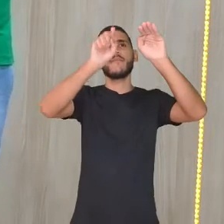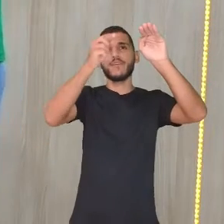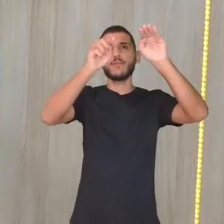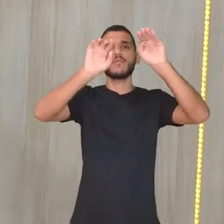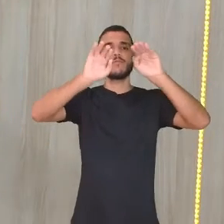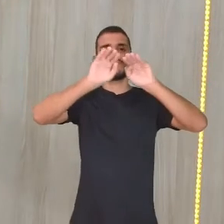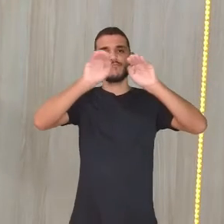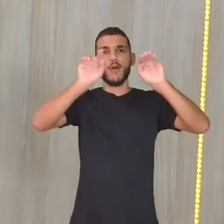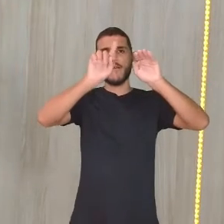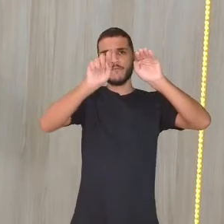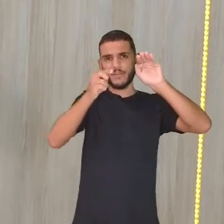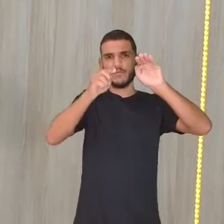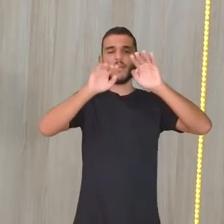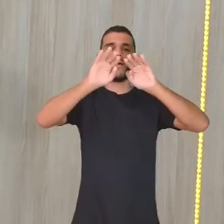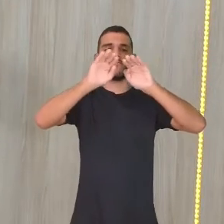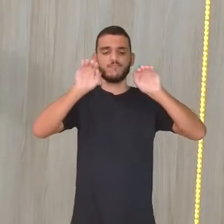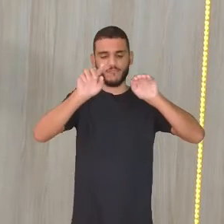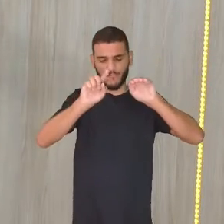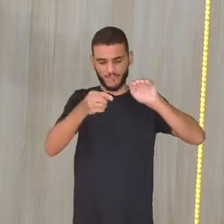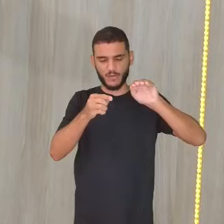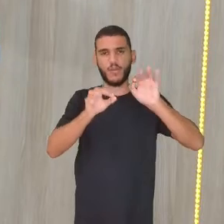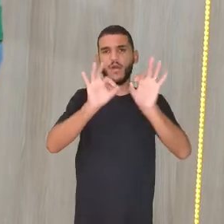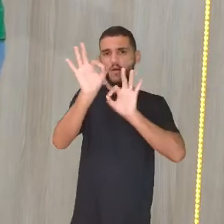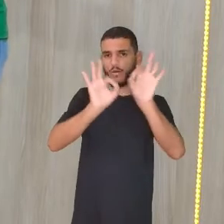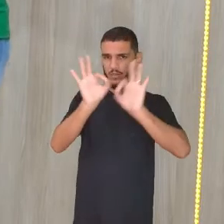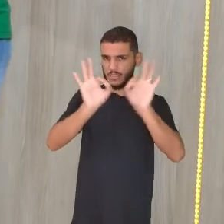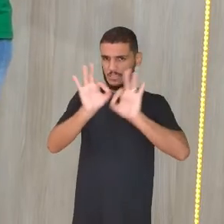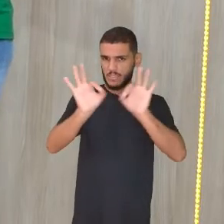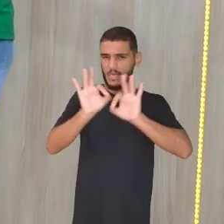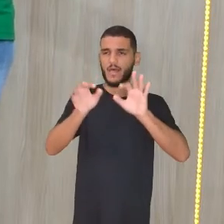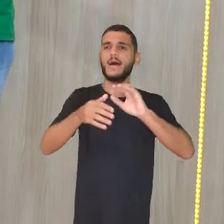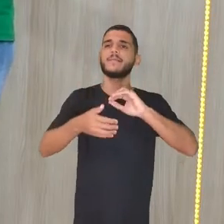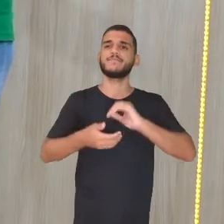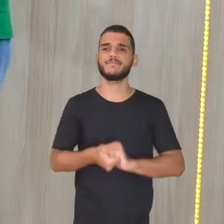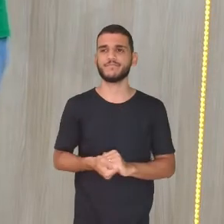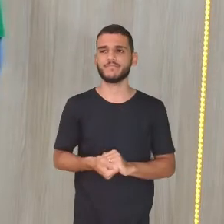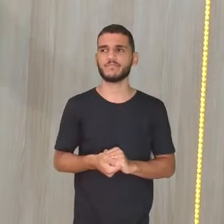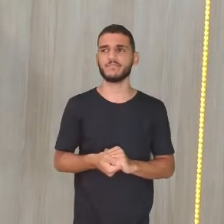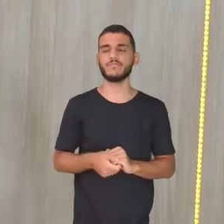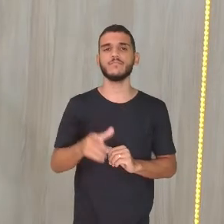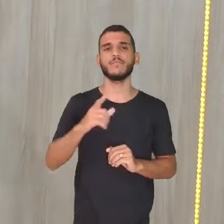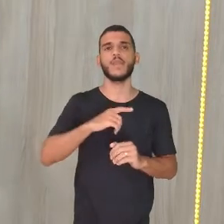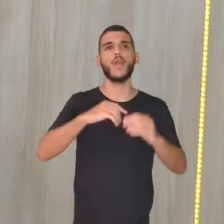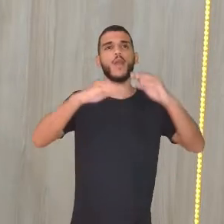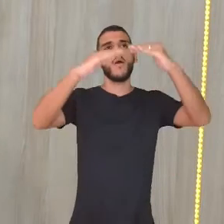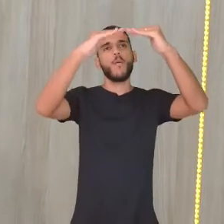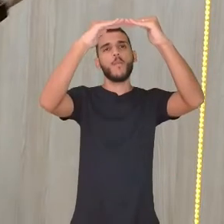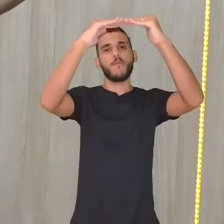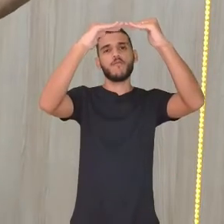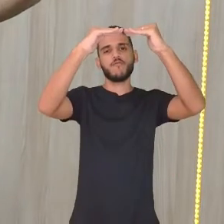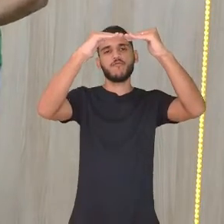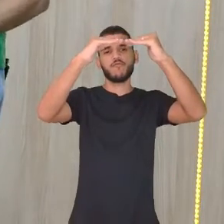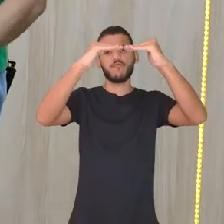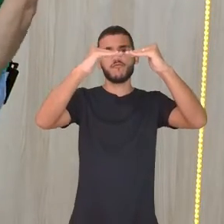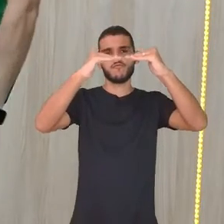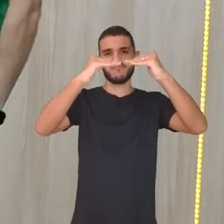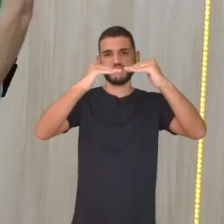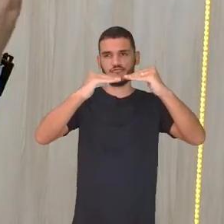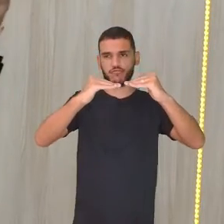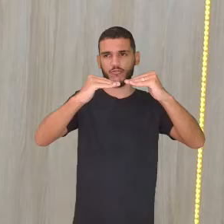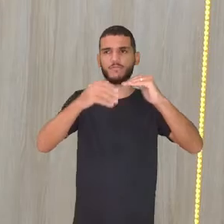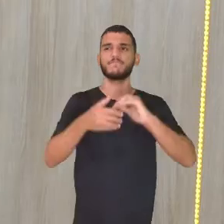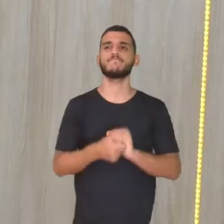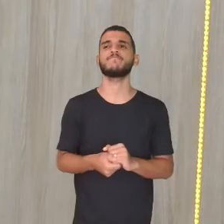lá R$ 2 e tantos centavos. Então, tem a vírgula lá. Então, você vai armar a conta com vírgula embaixo de